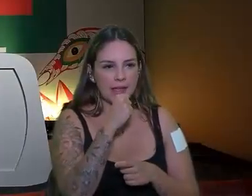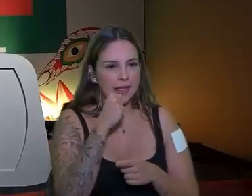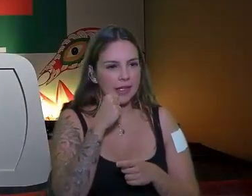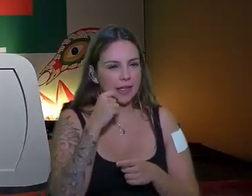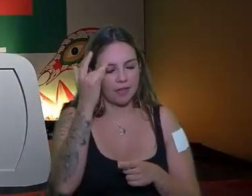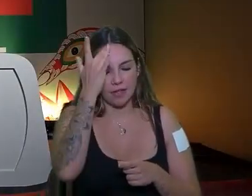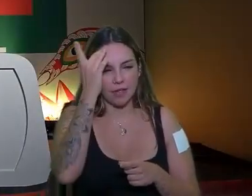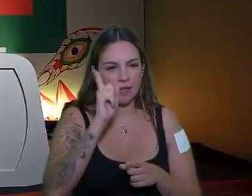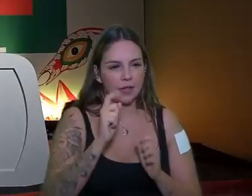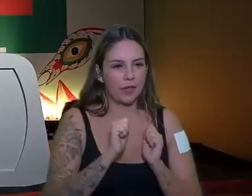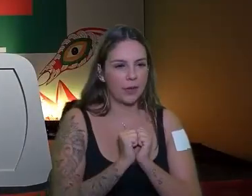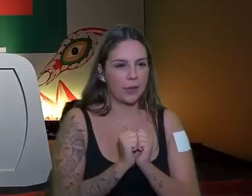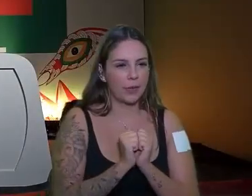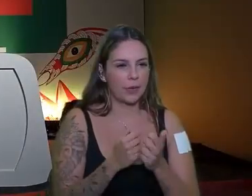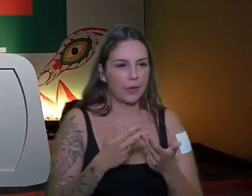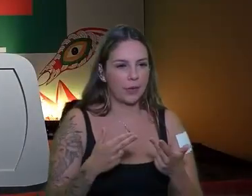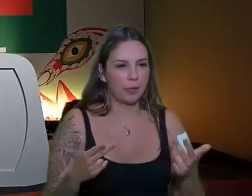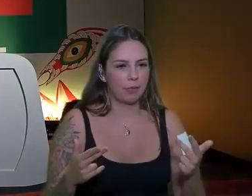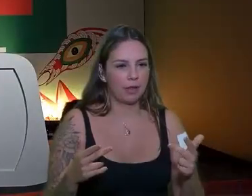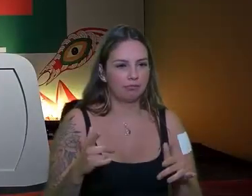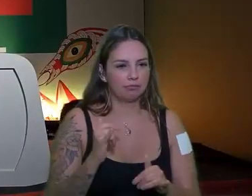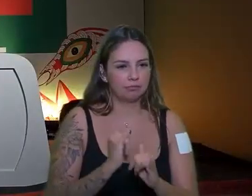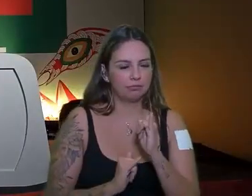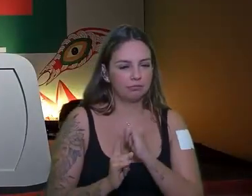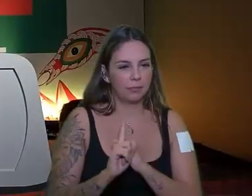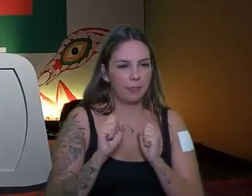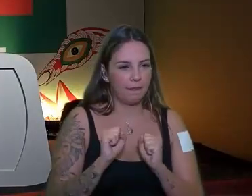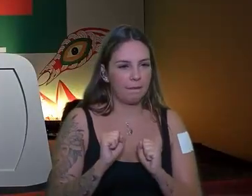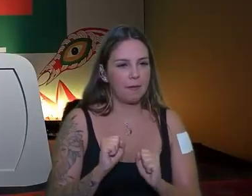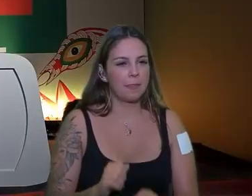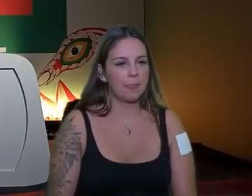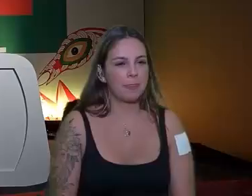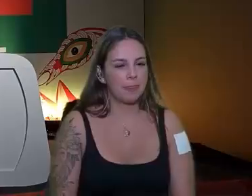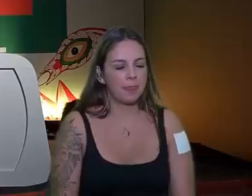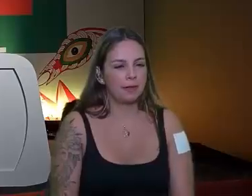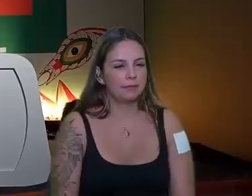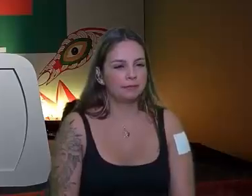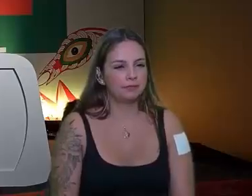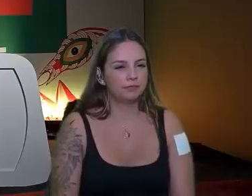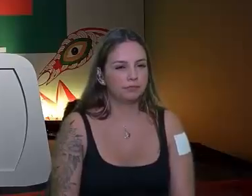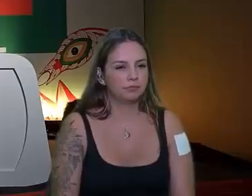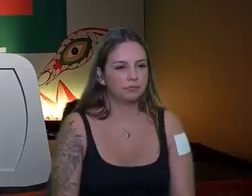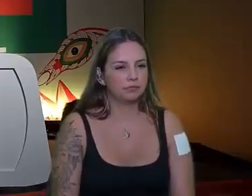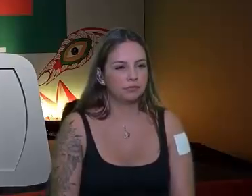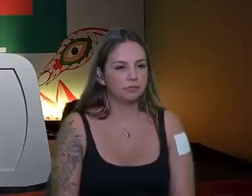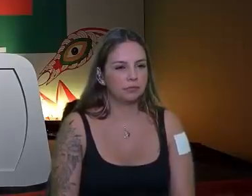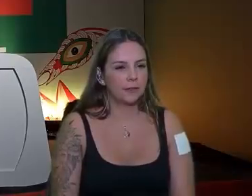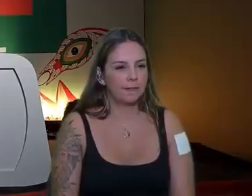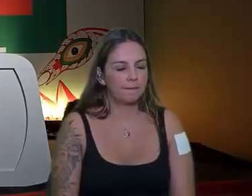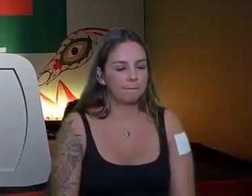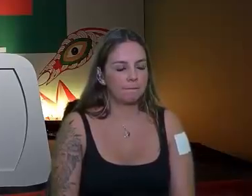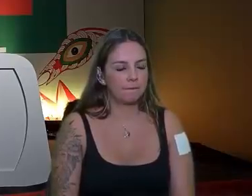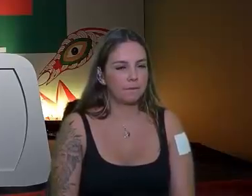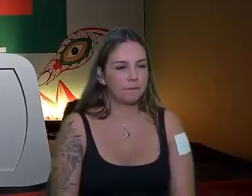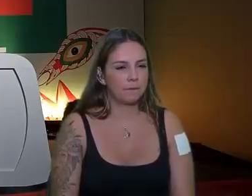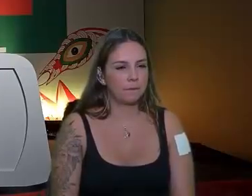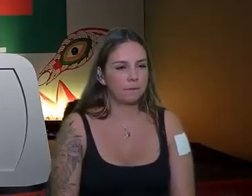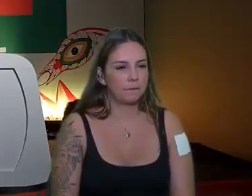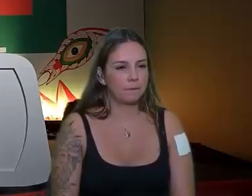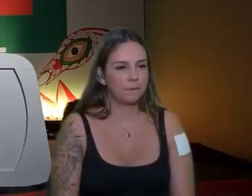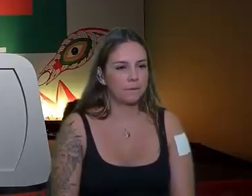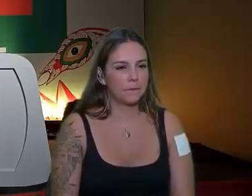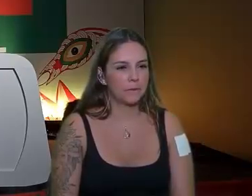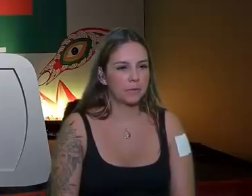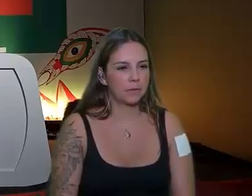tem facilidade de acompanhar a coisa online, ou às vezes nem pode, né? Mas mesmo que todos possam, você tem gente